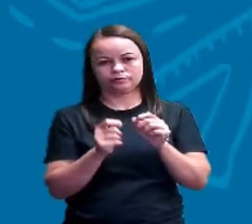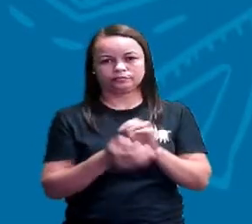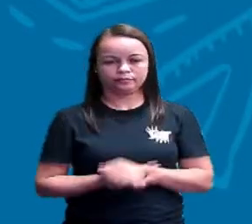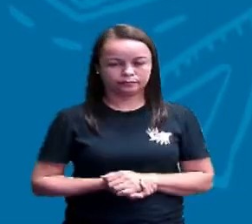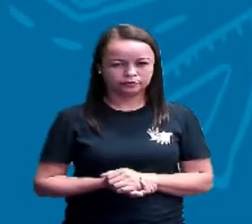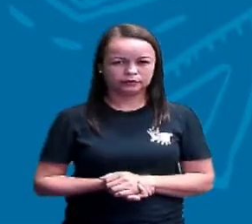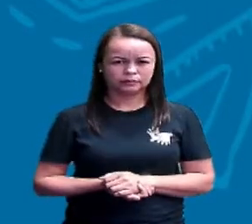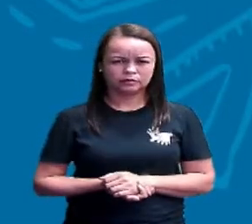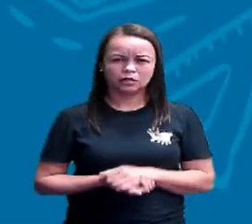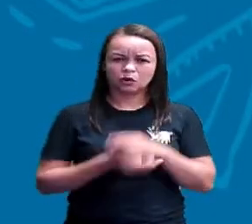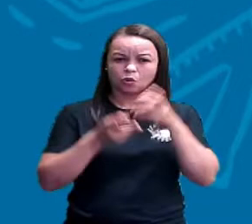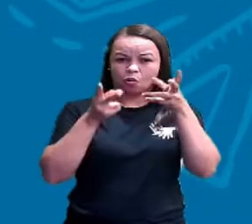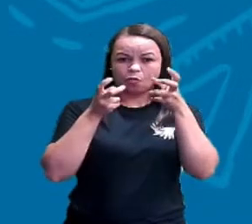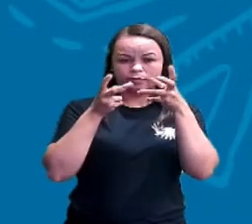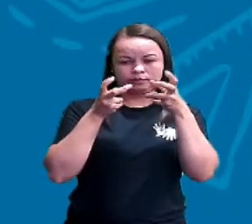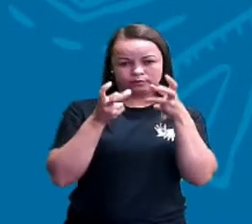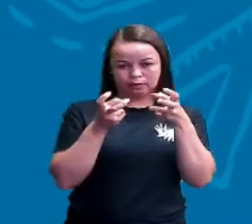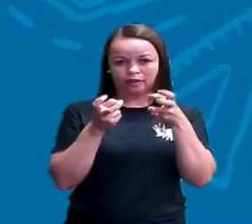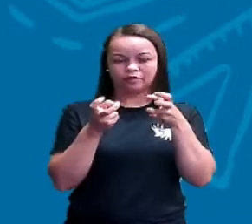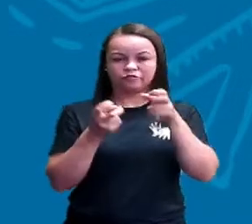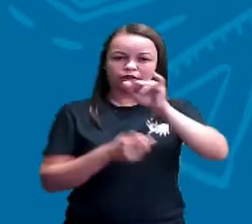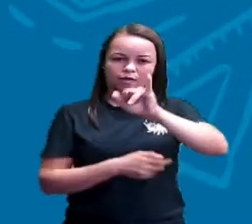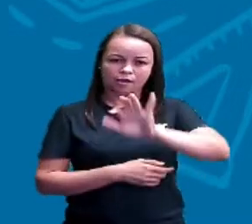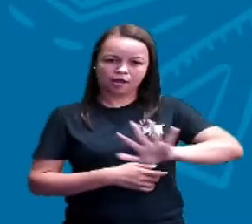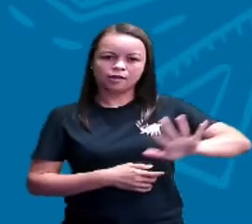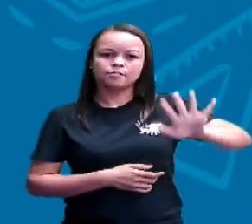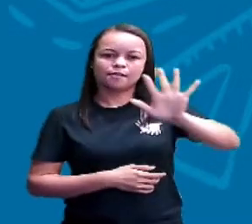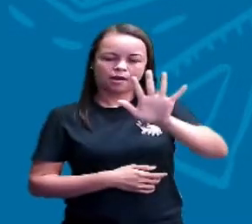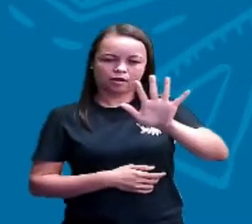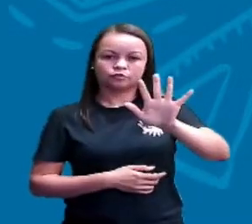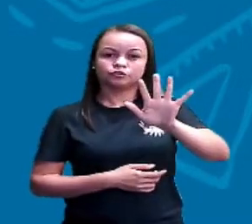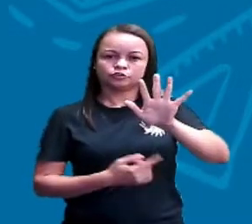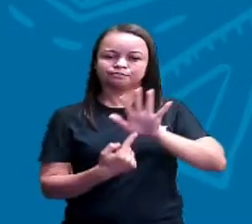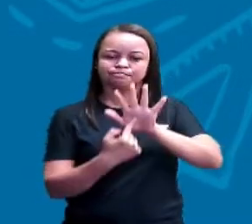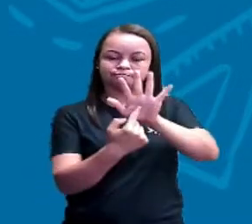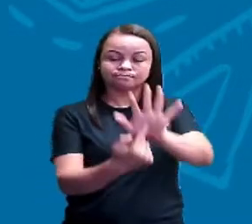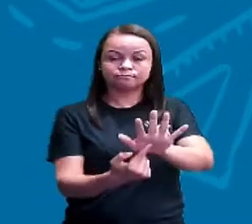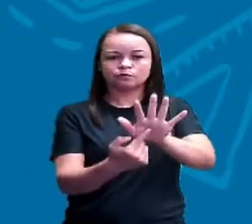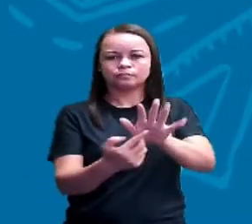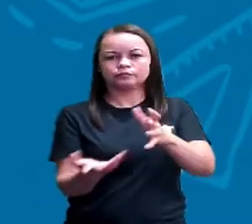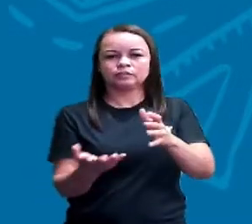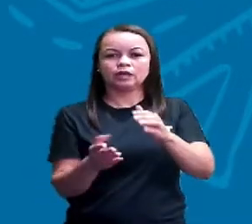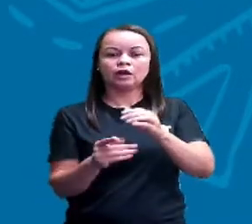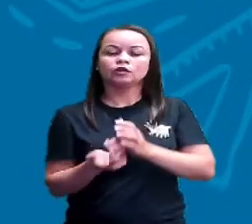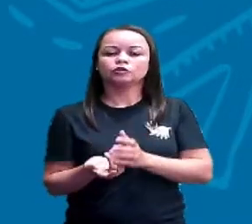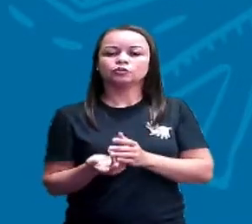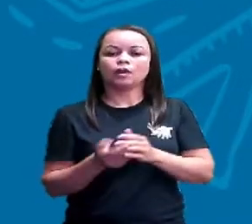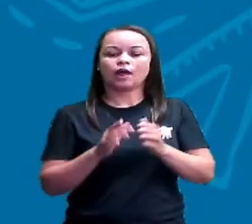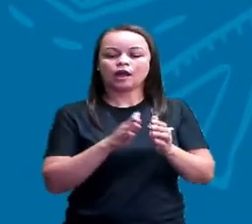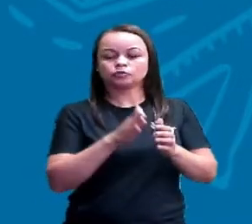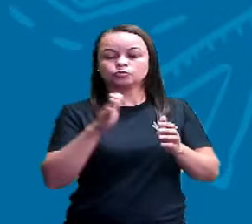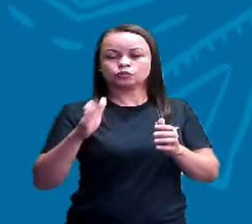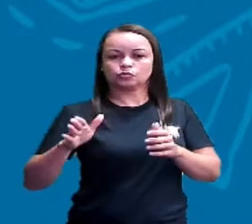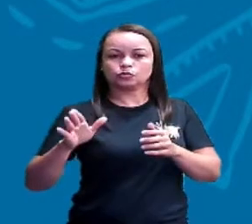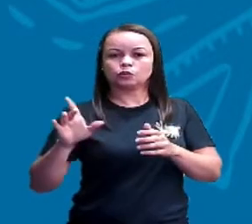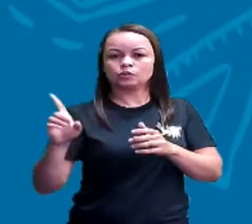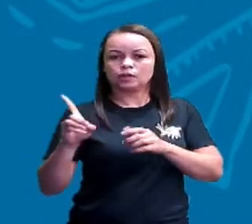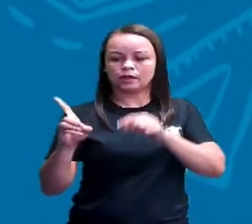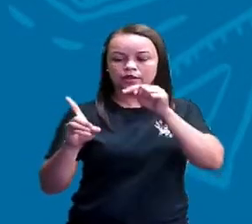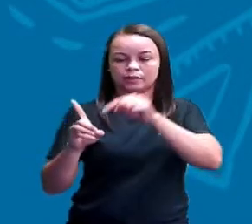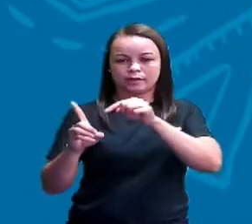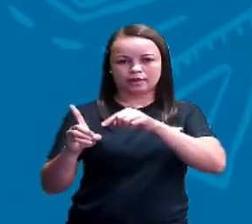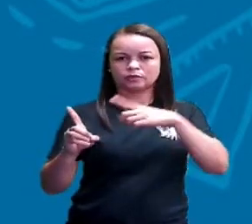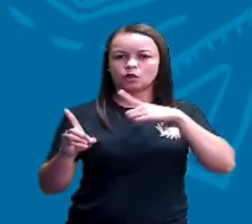aí a imagem que eu coloquei. De um lado, do lado direito, eu tenho